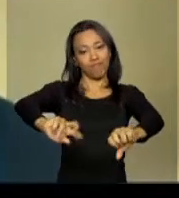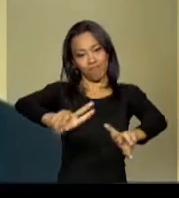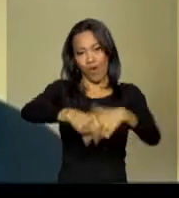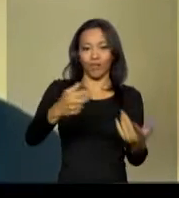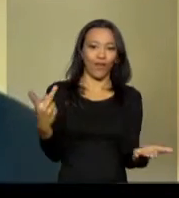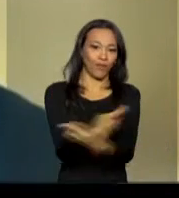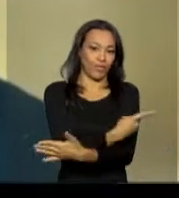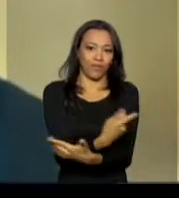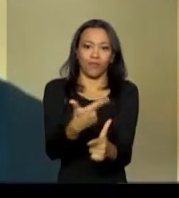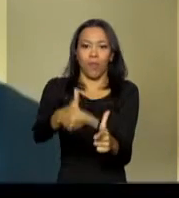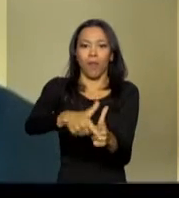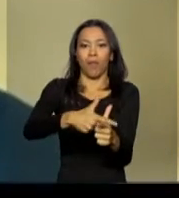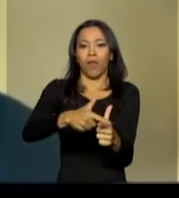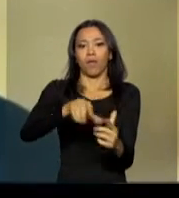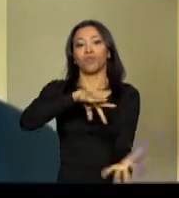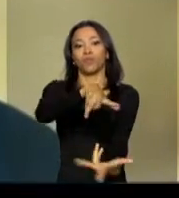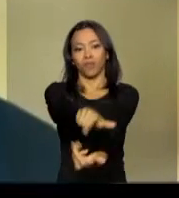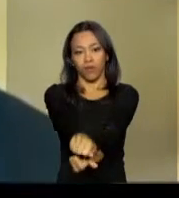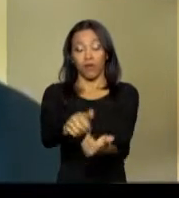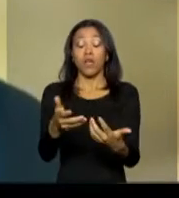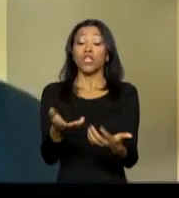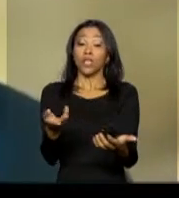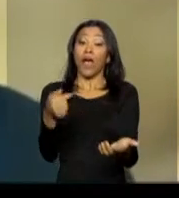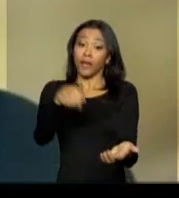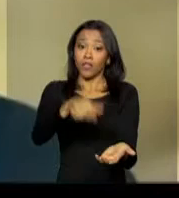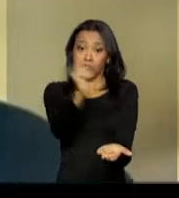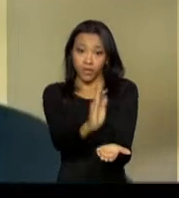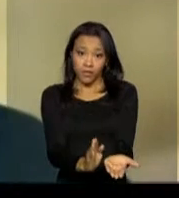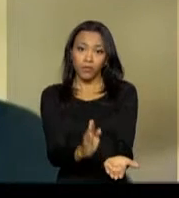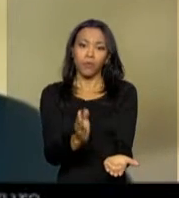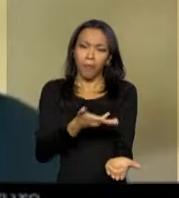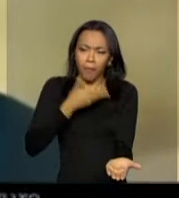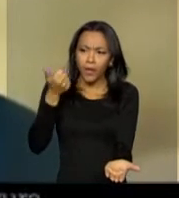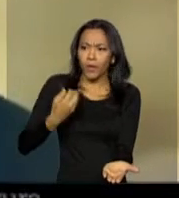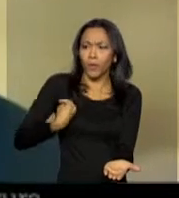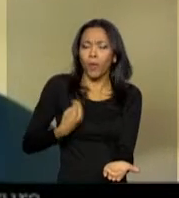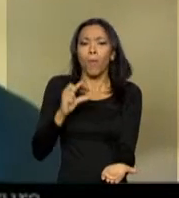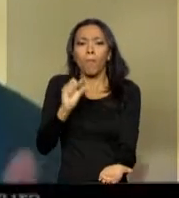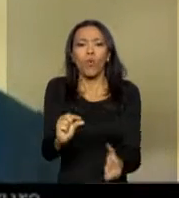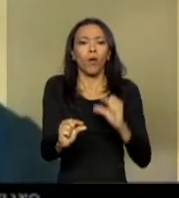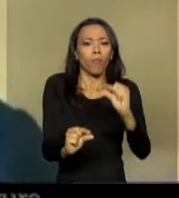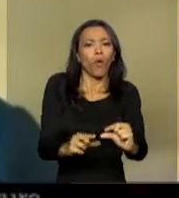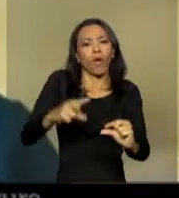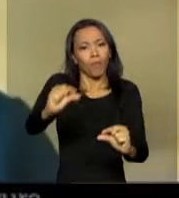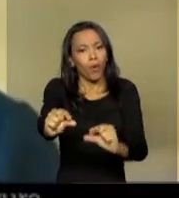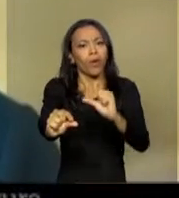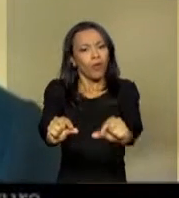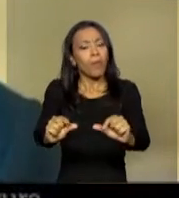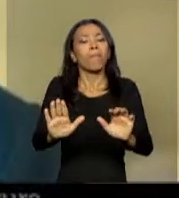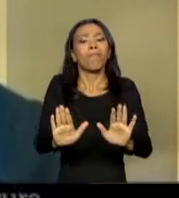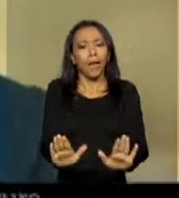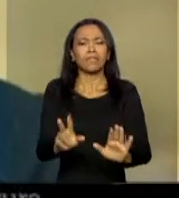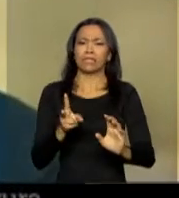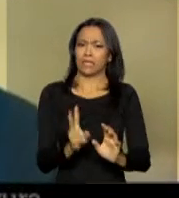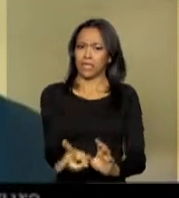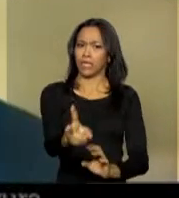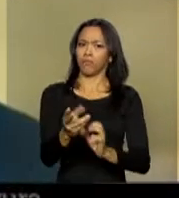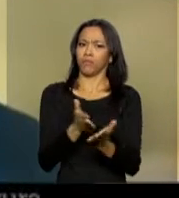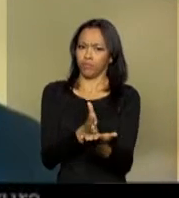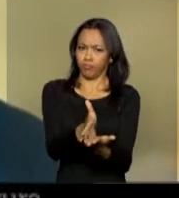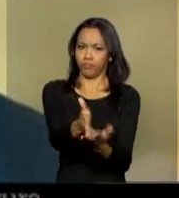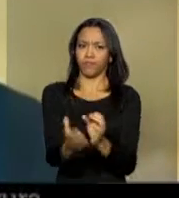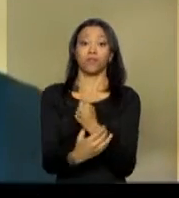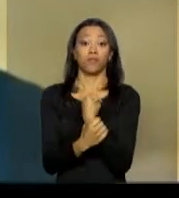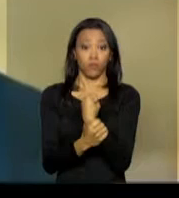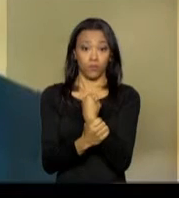grave crise. Chegamos até aqui melhorando de vida, pouco a pouco, mas sempre de maneira firme e